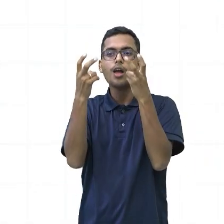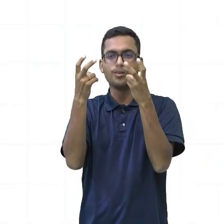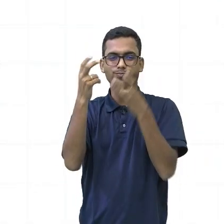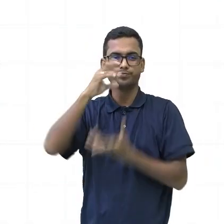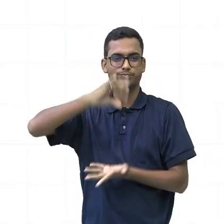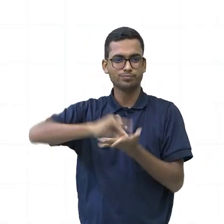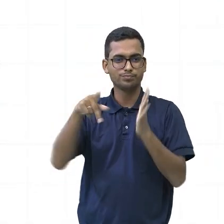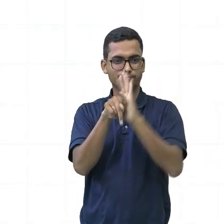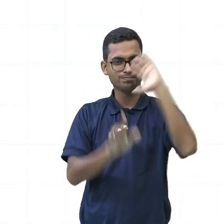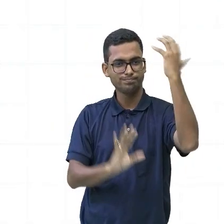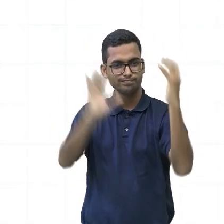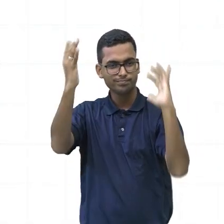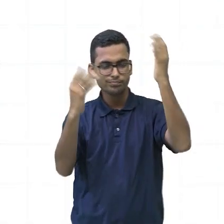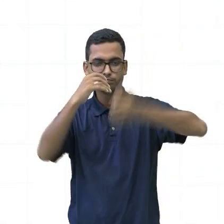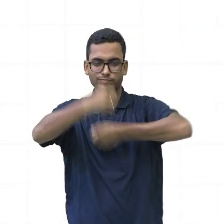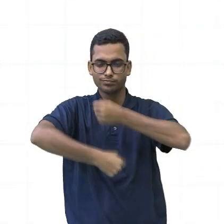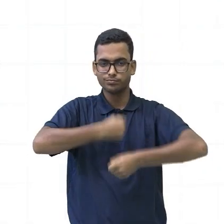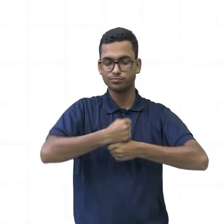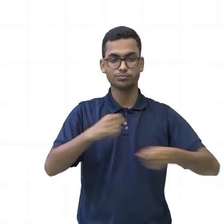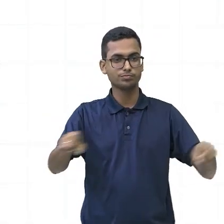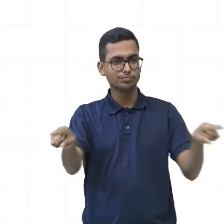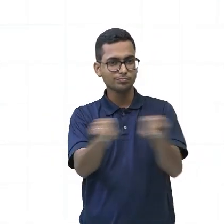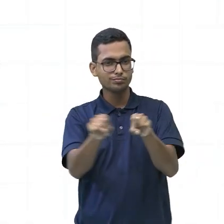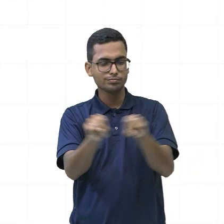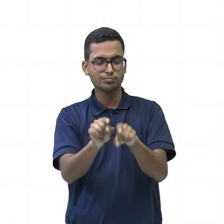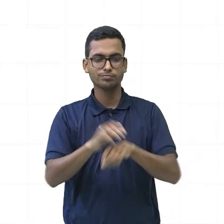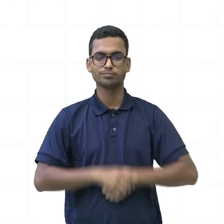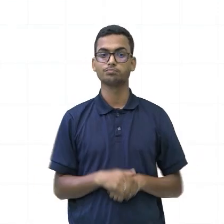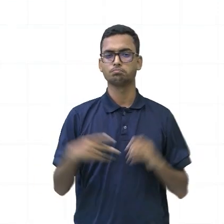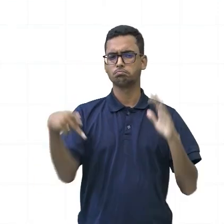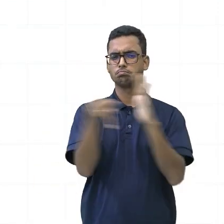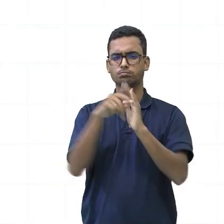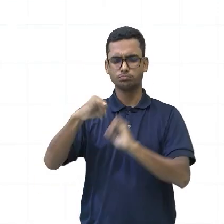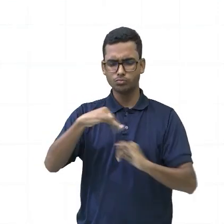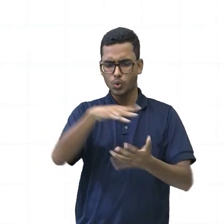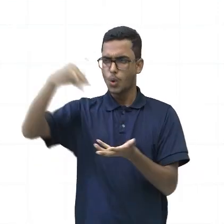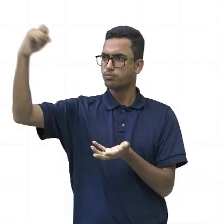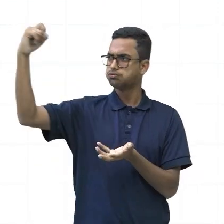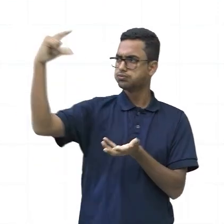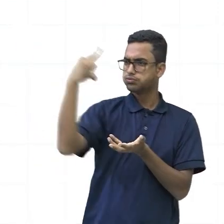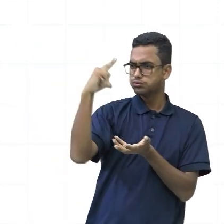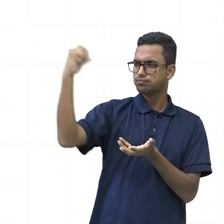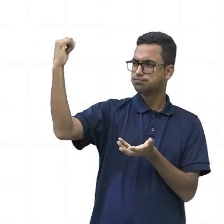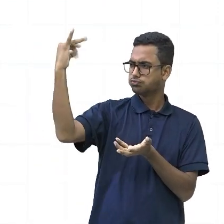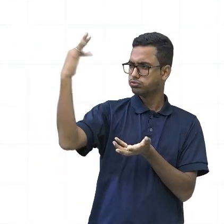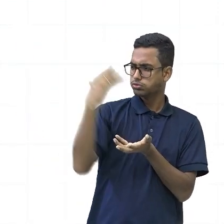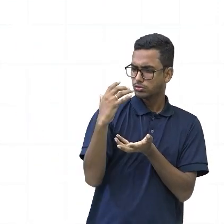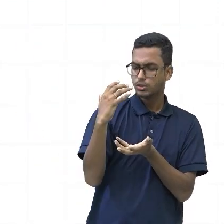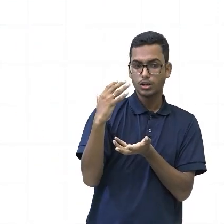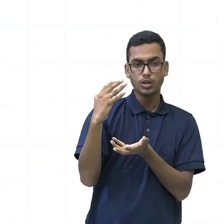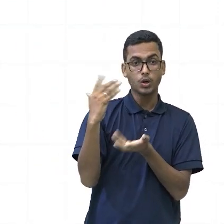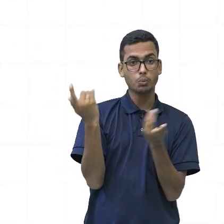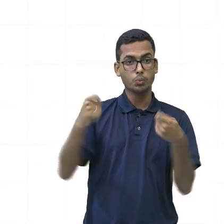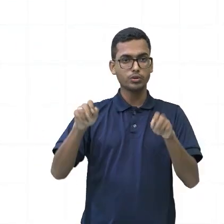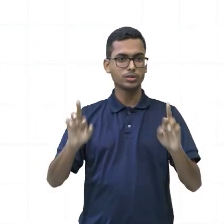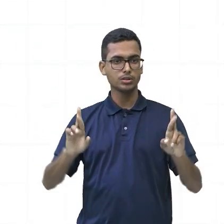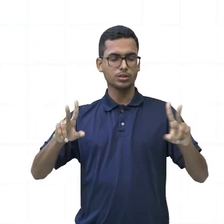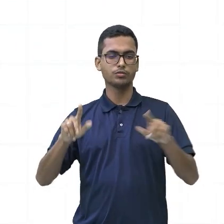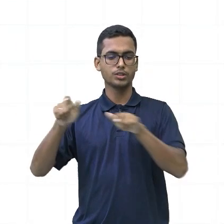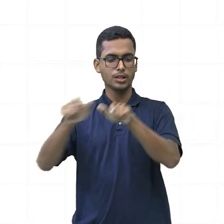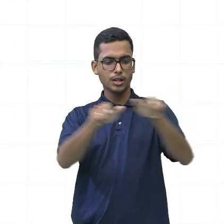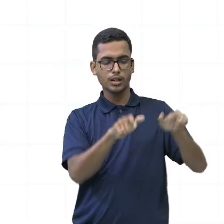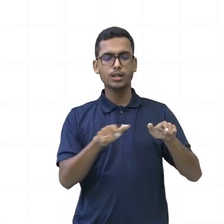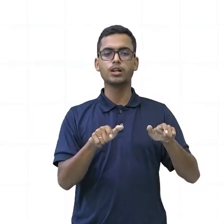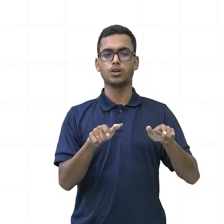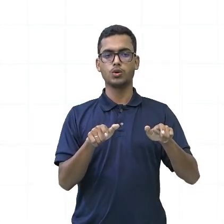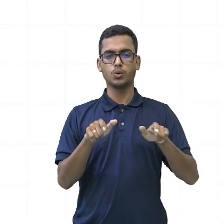ano. Os raios solares, gente, eles podem incidir sobre o planeta de formas diferentes, tá? Então vamos observar aí.